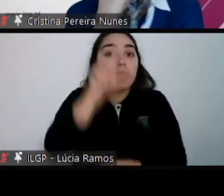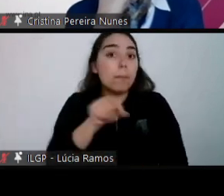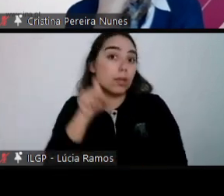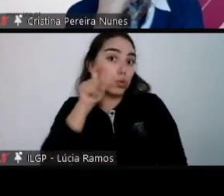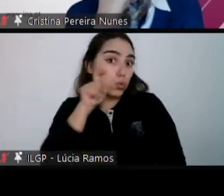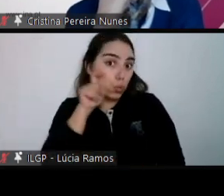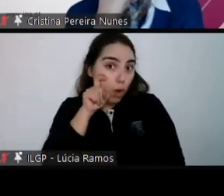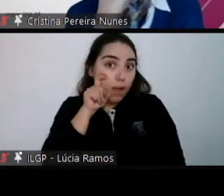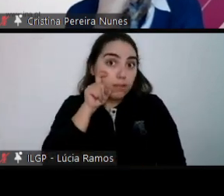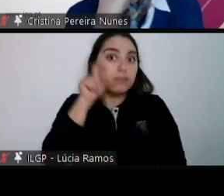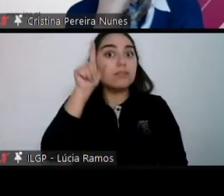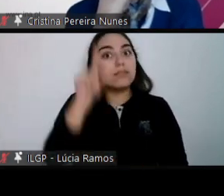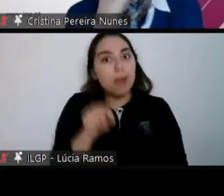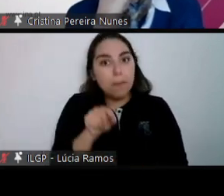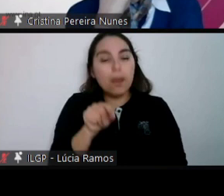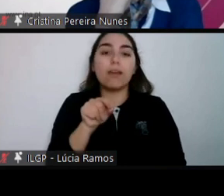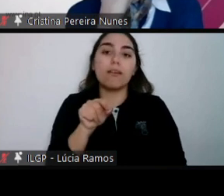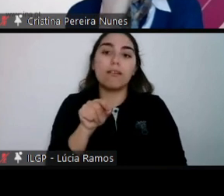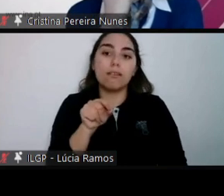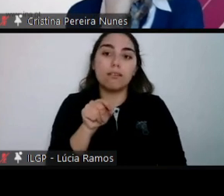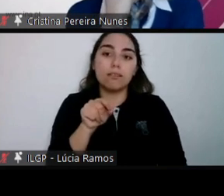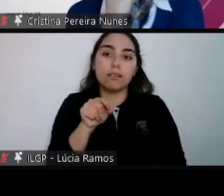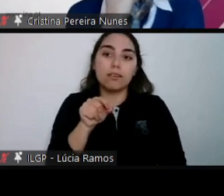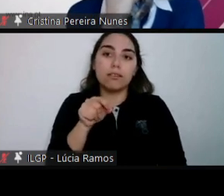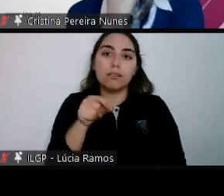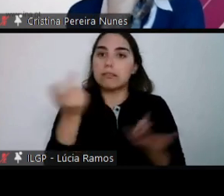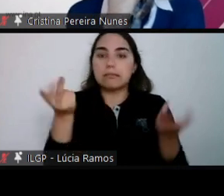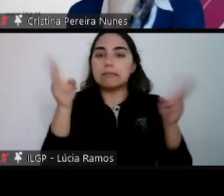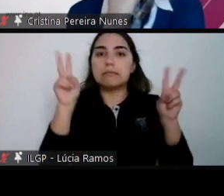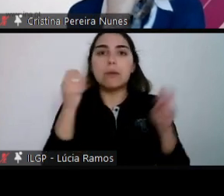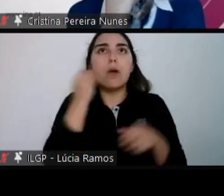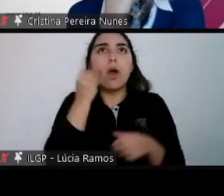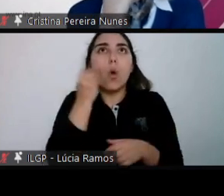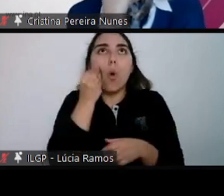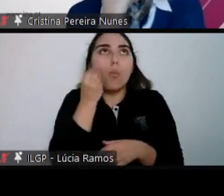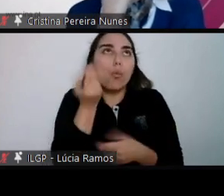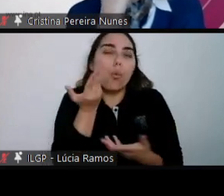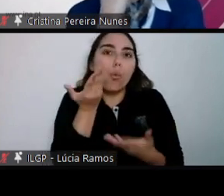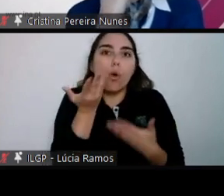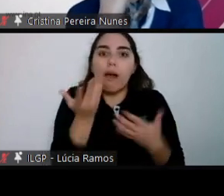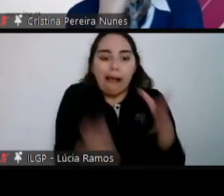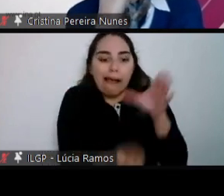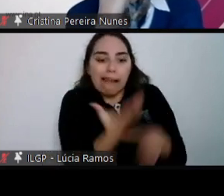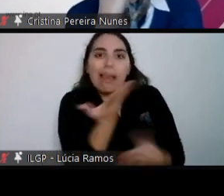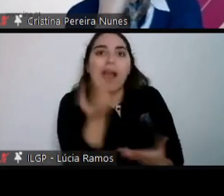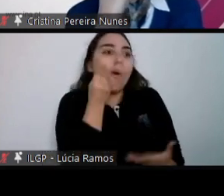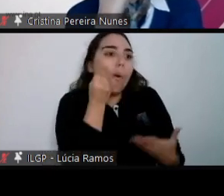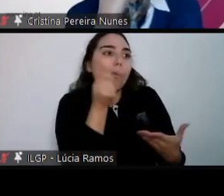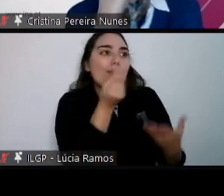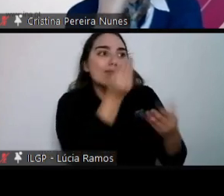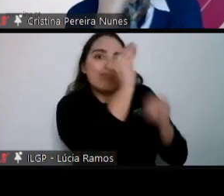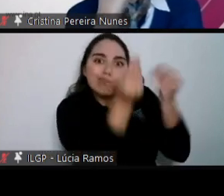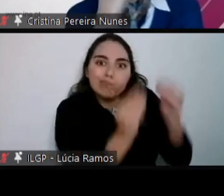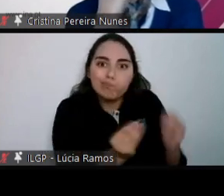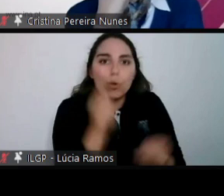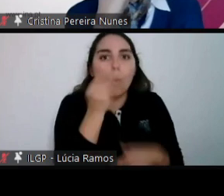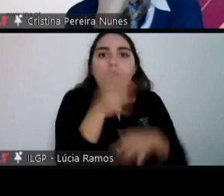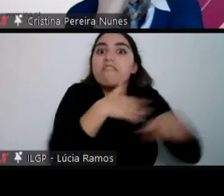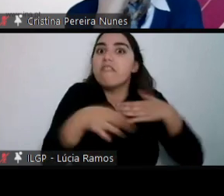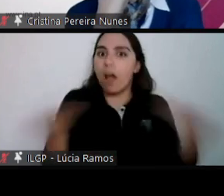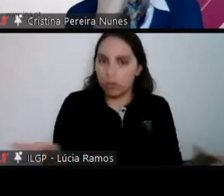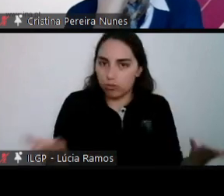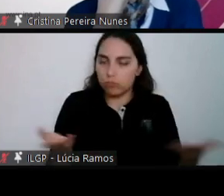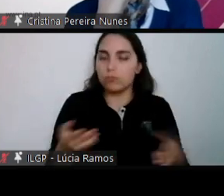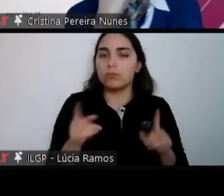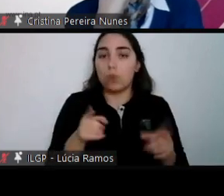acautelado, o tema da auditoria e o tema de como é que isto se arquiteta, não é? E, portanto, como é que isto se cria. Bom, no fundo, negócio são aqueles